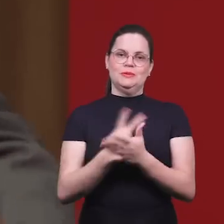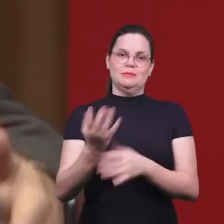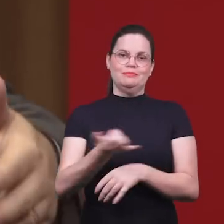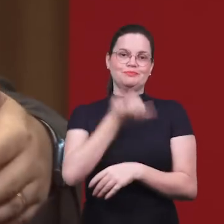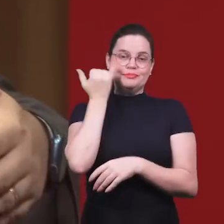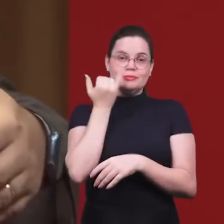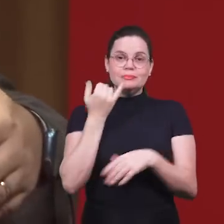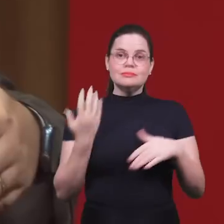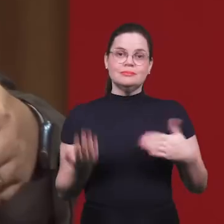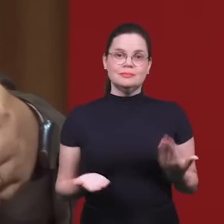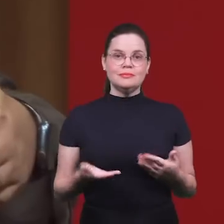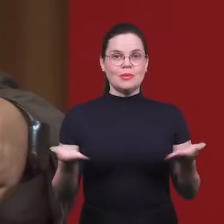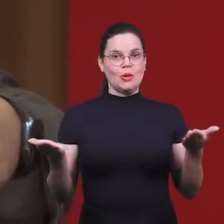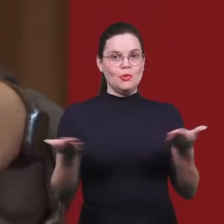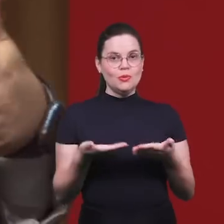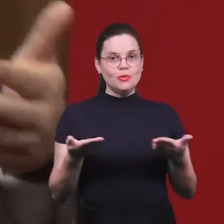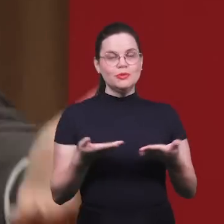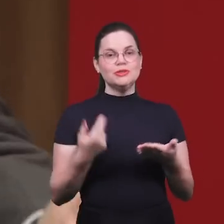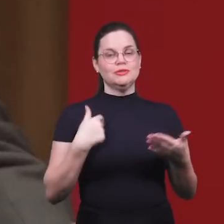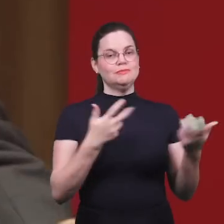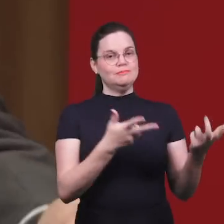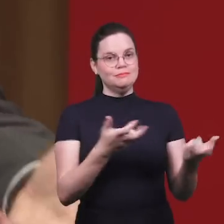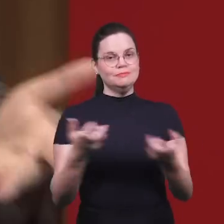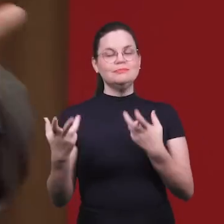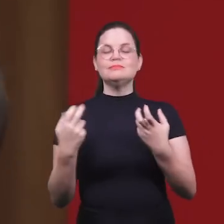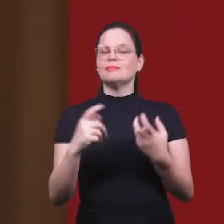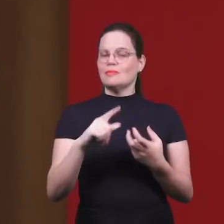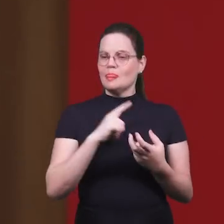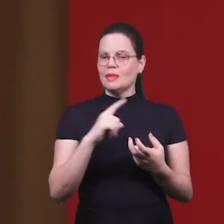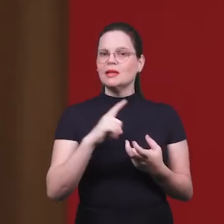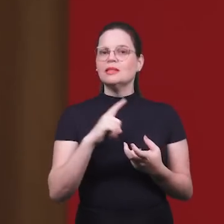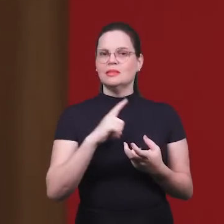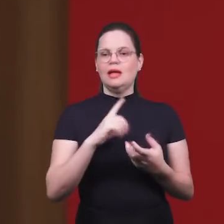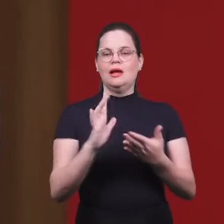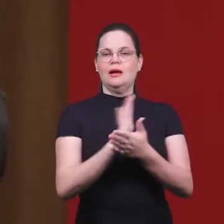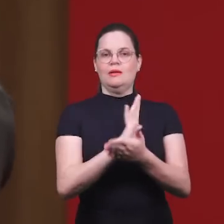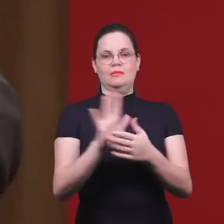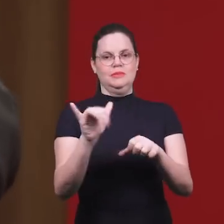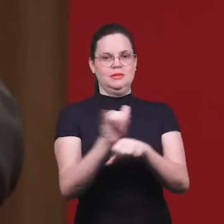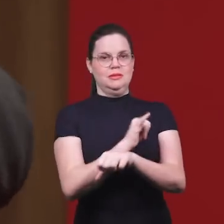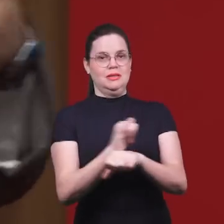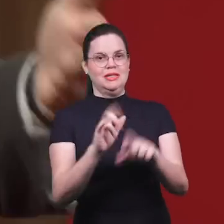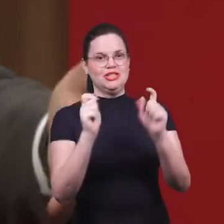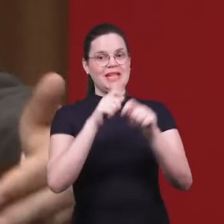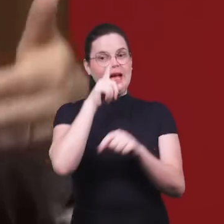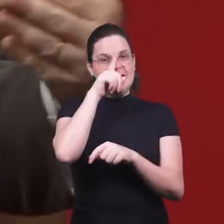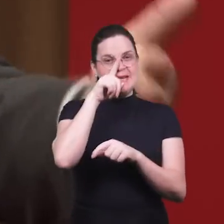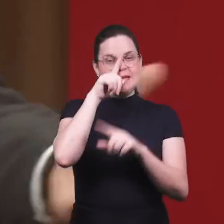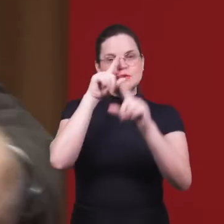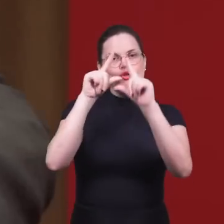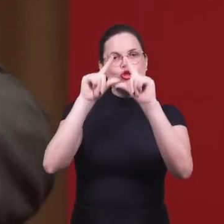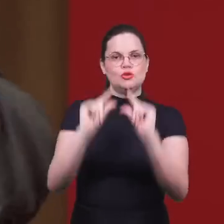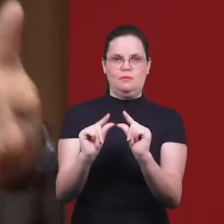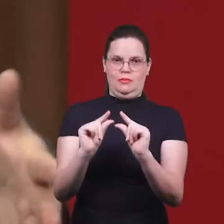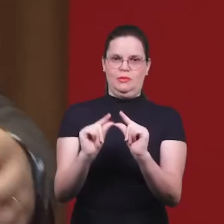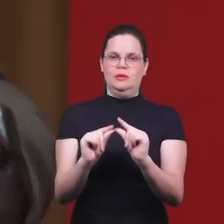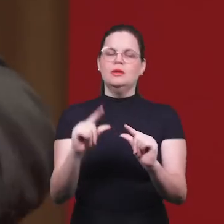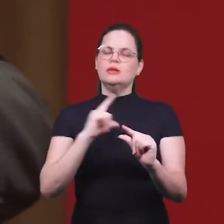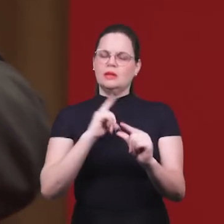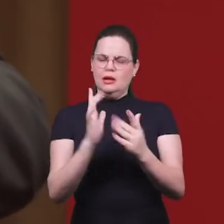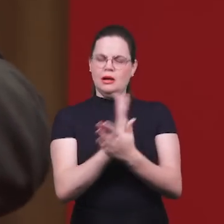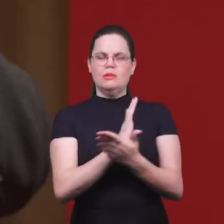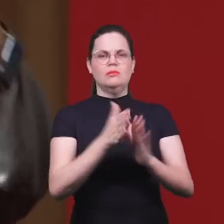mais, tem ferramentas para diminuir esse risco. Tem ferramentas, recursos,